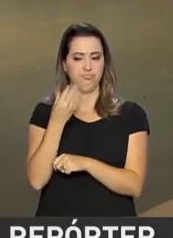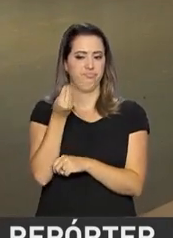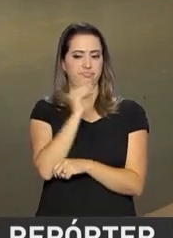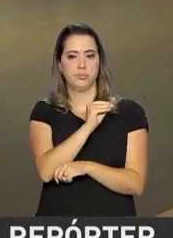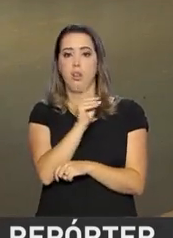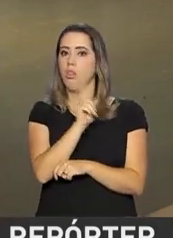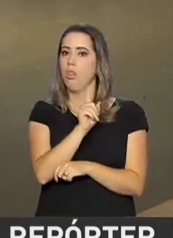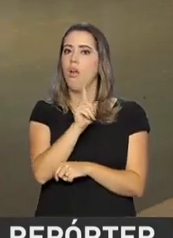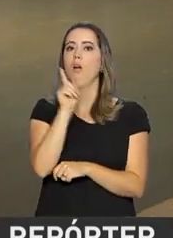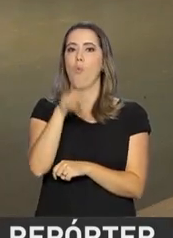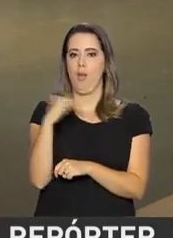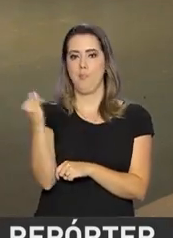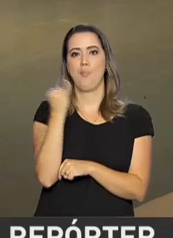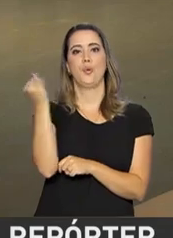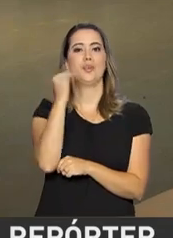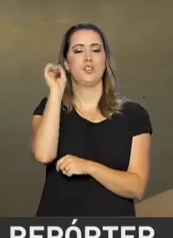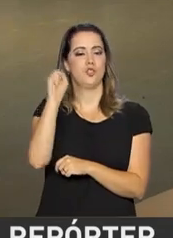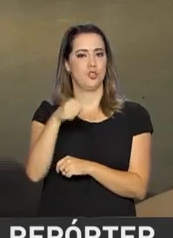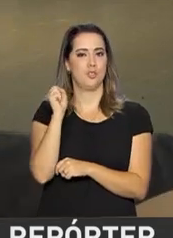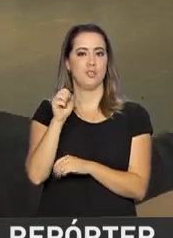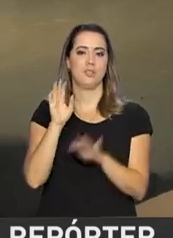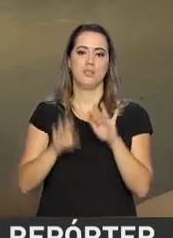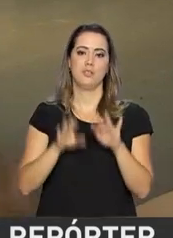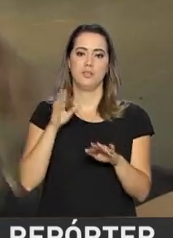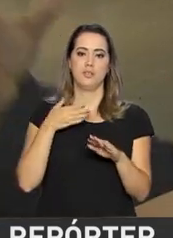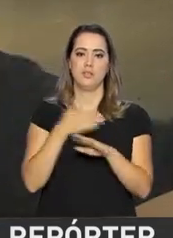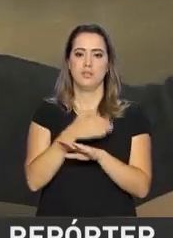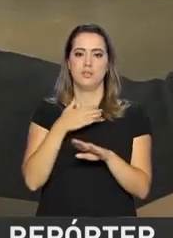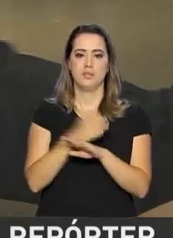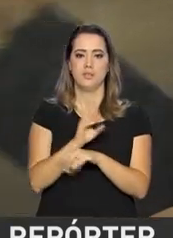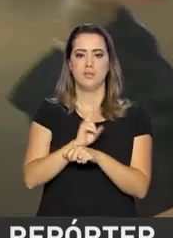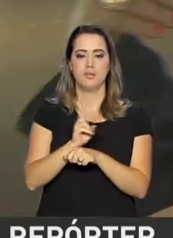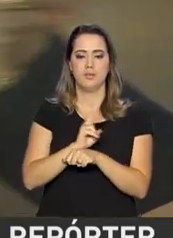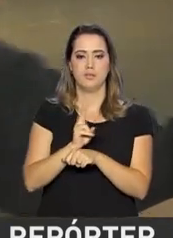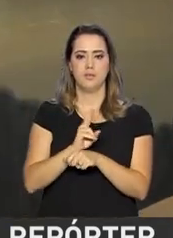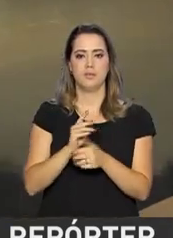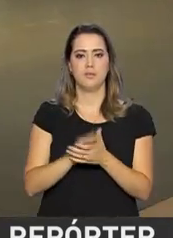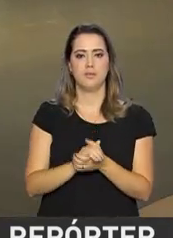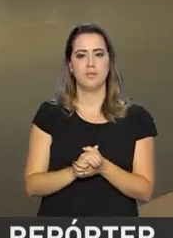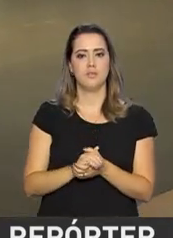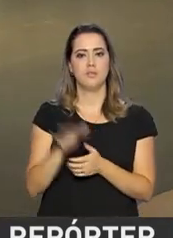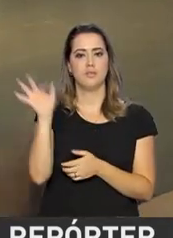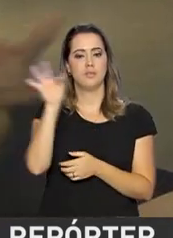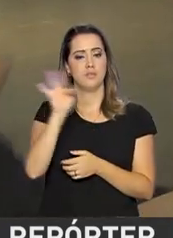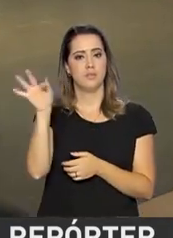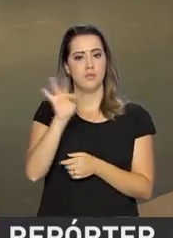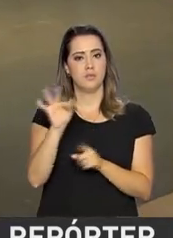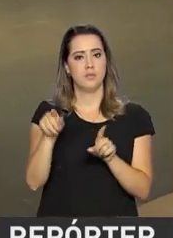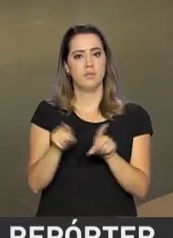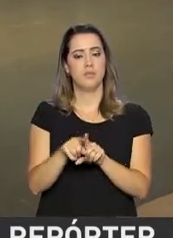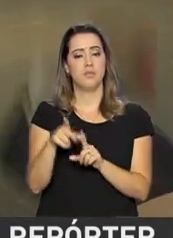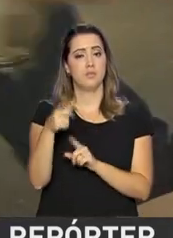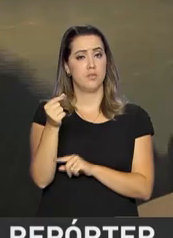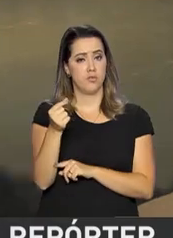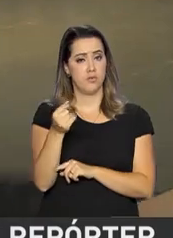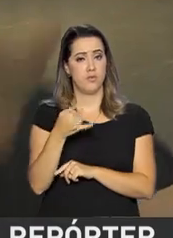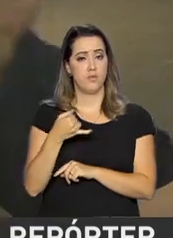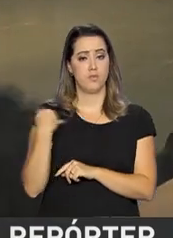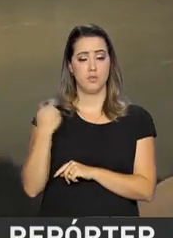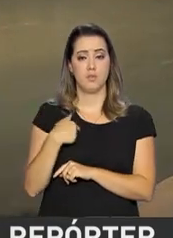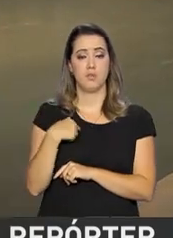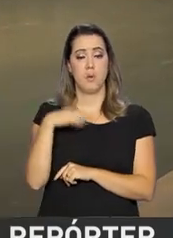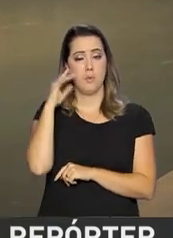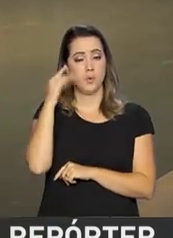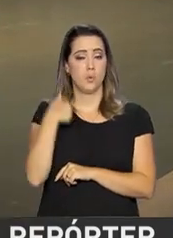mim foi muita coisa. Talvez elas até queiram ingressar também na área de fazer uma faculdade, a de 20, que meu sonho